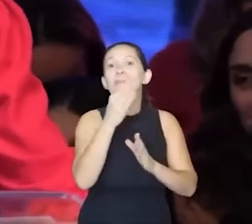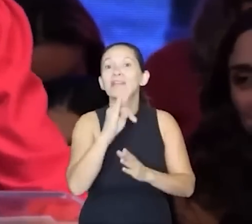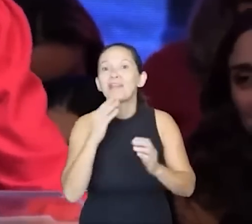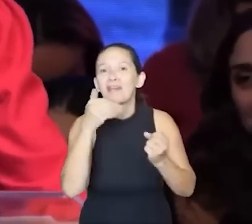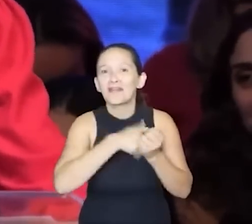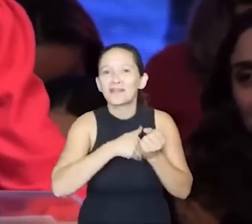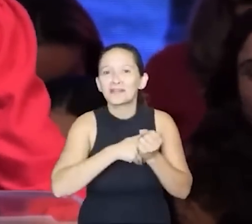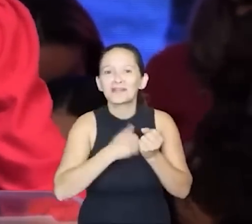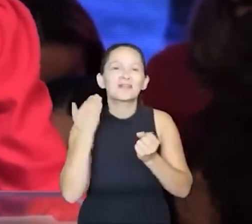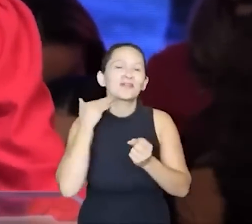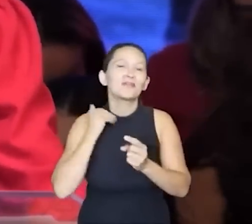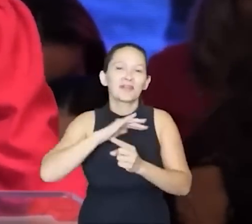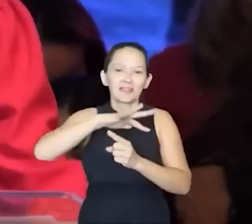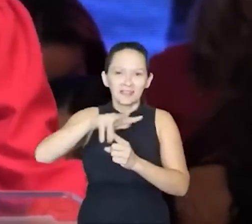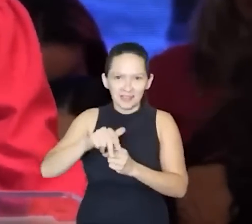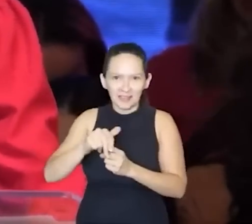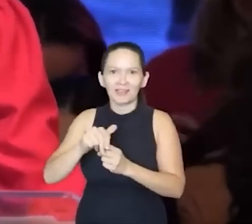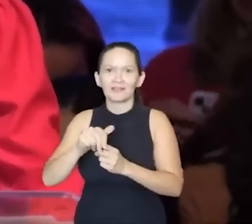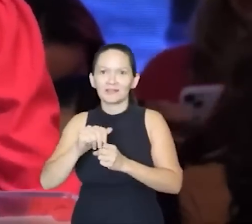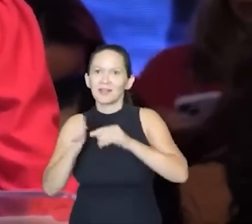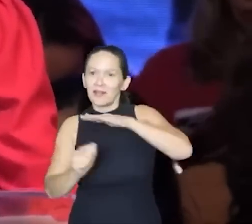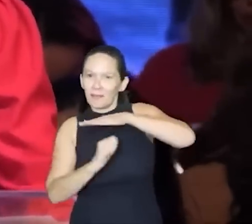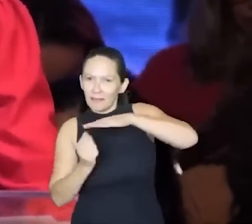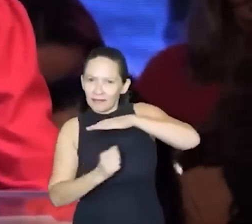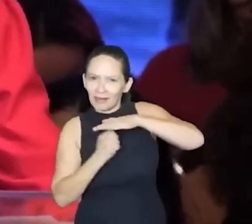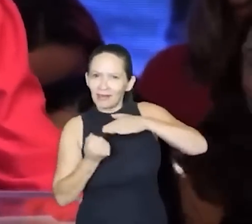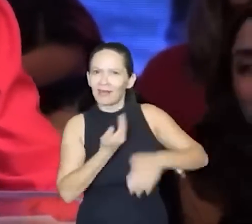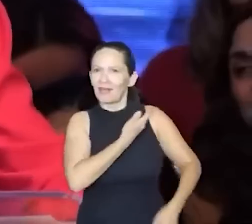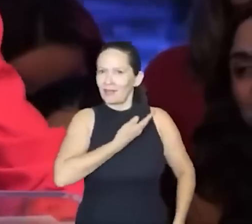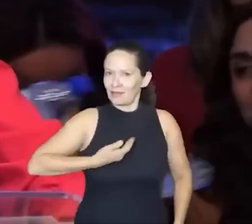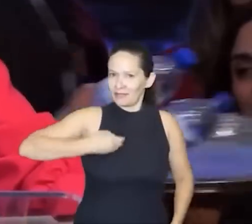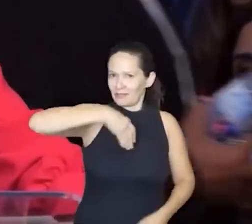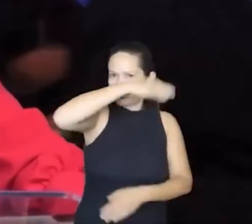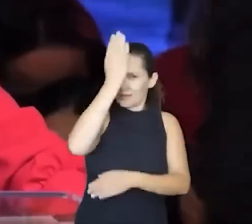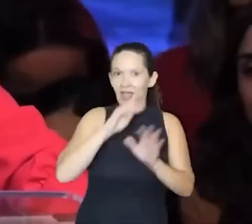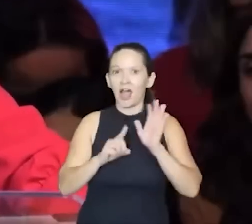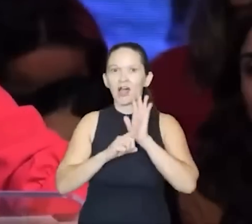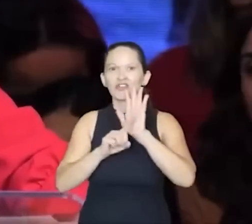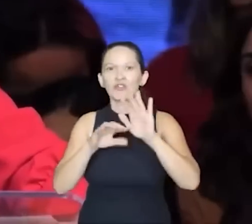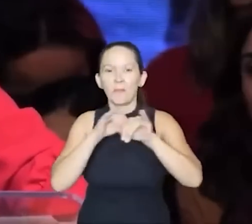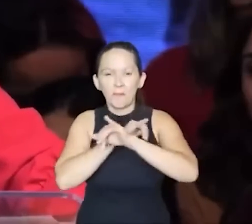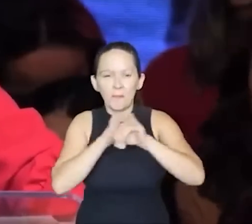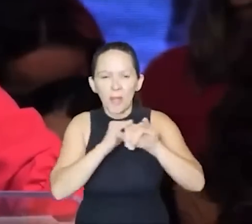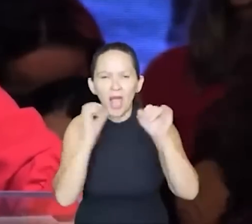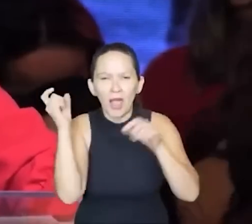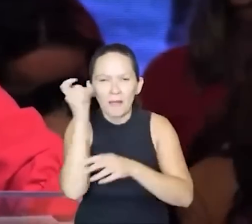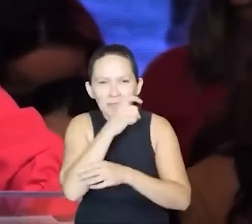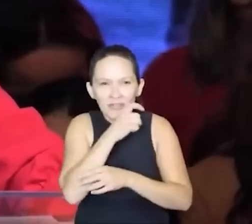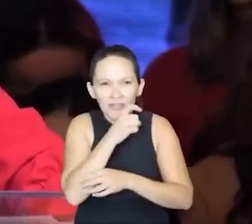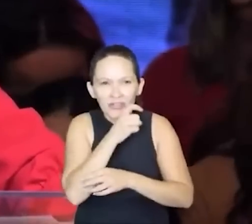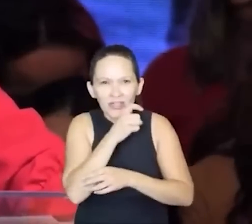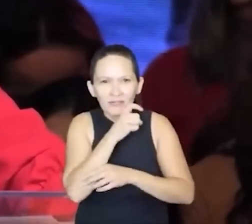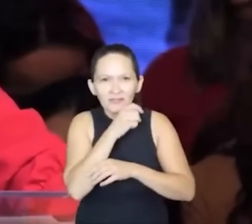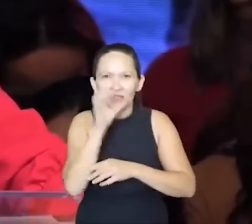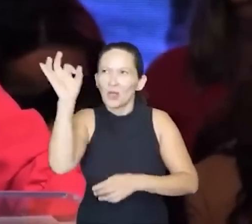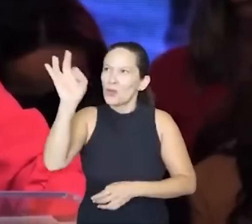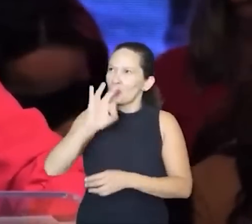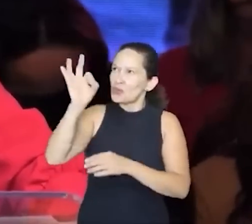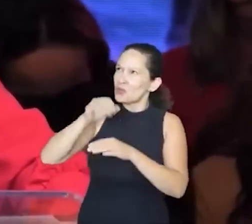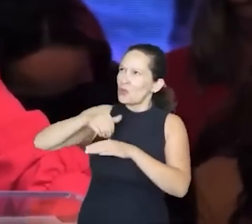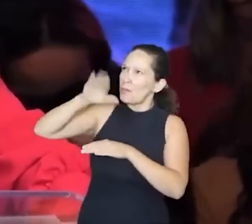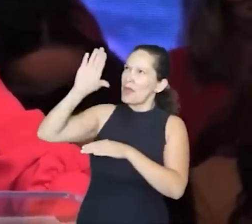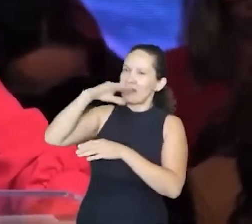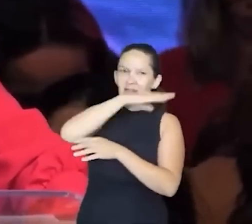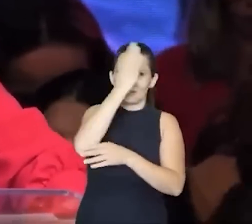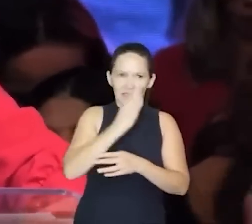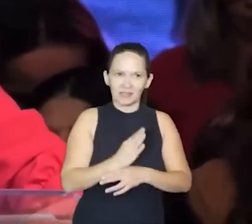Central, uma autarquia do Estado brasileiro, corrobora com a mentira, impondo um arroxo de juros elevados ao Brasil.